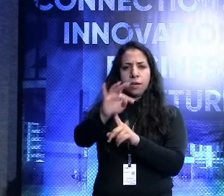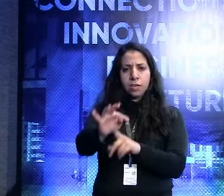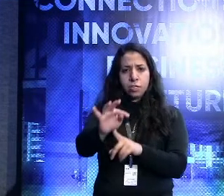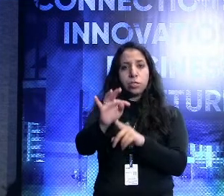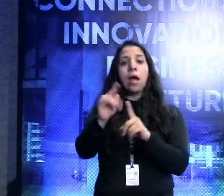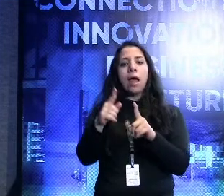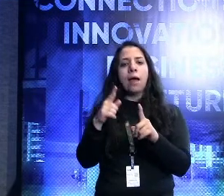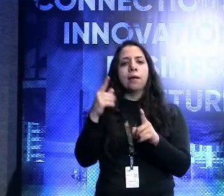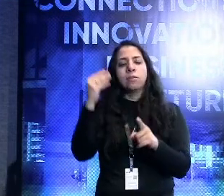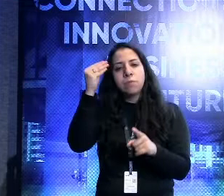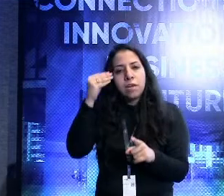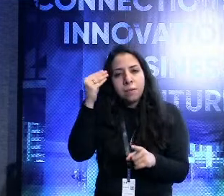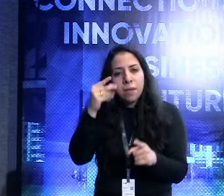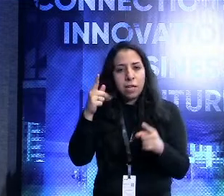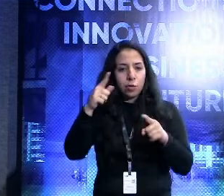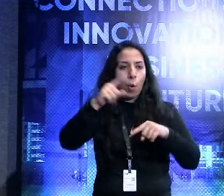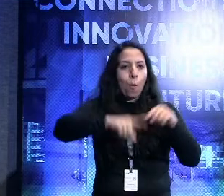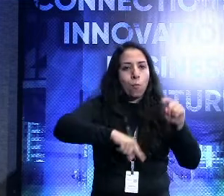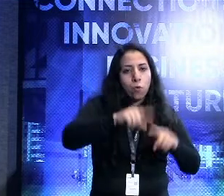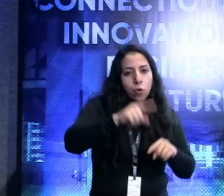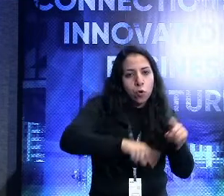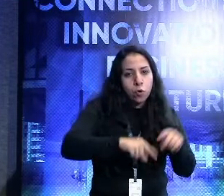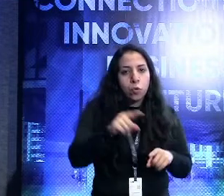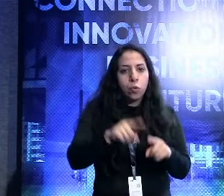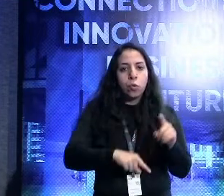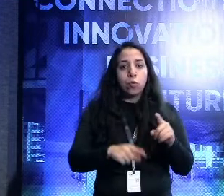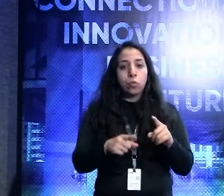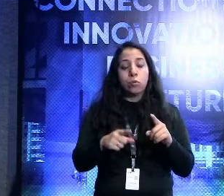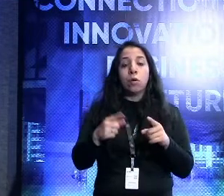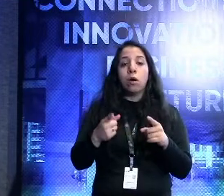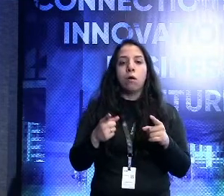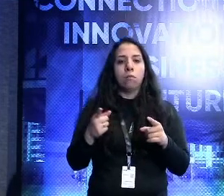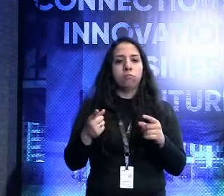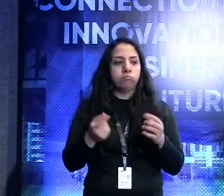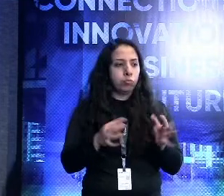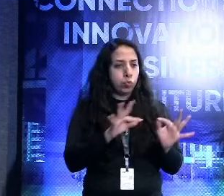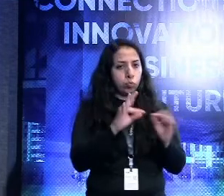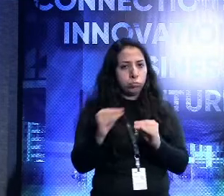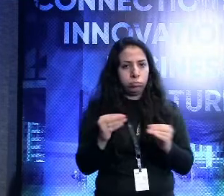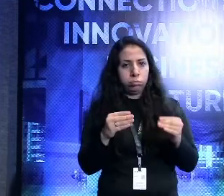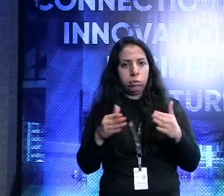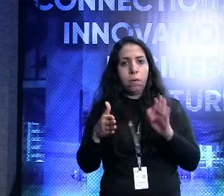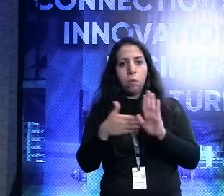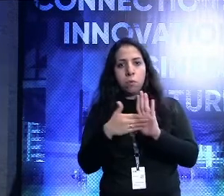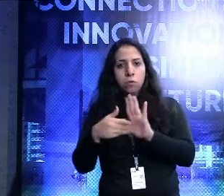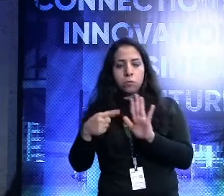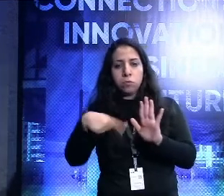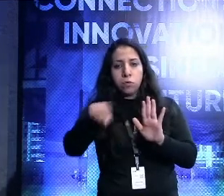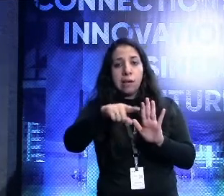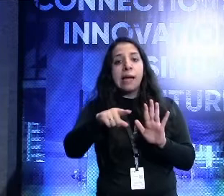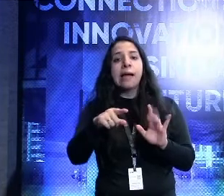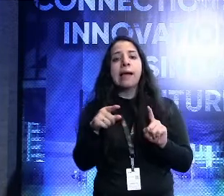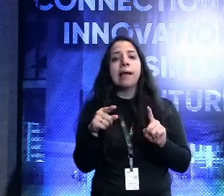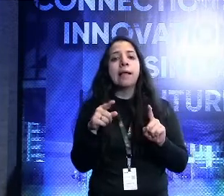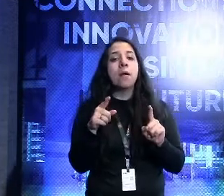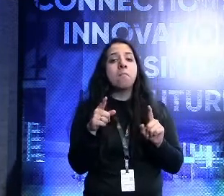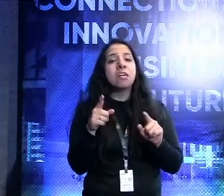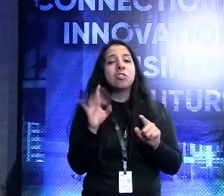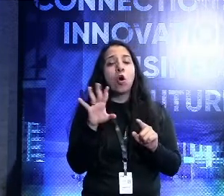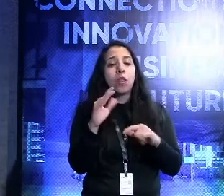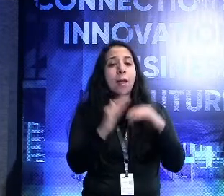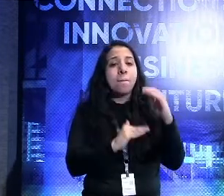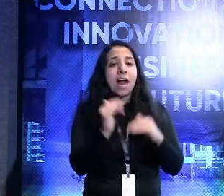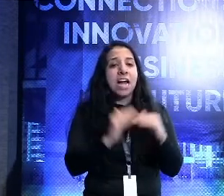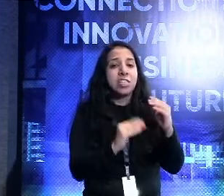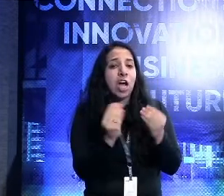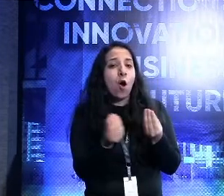que chegam em produtos, que viram, inclusive, antes de um produto formulado, protótipo, né? Mas vou tentar explicar rapidinho na prática. Como funciona?